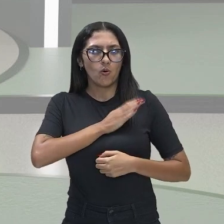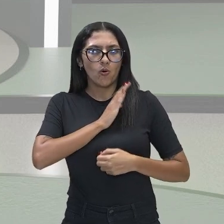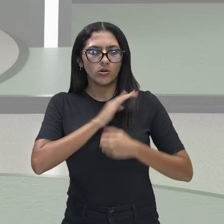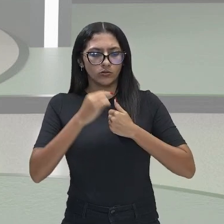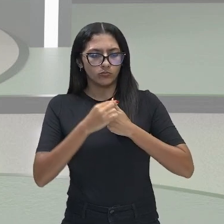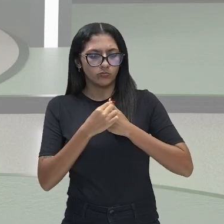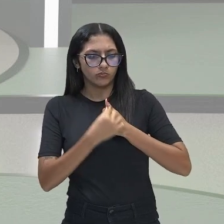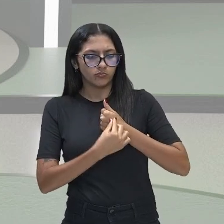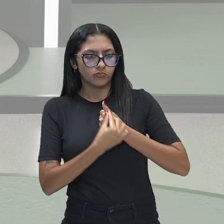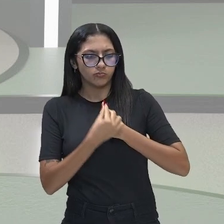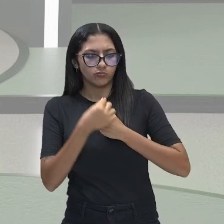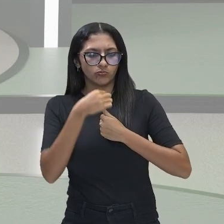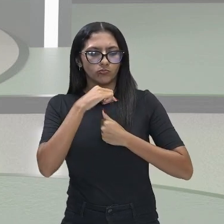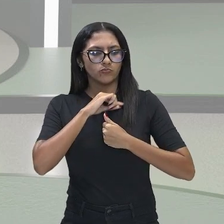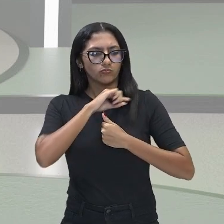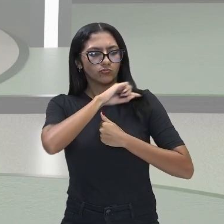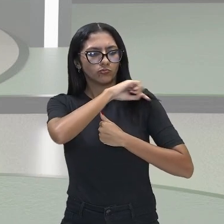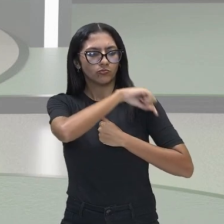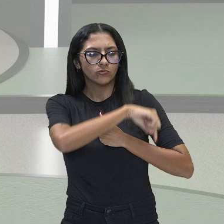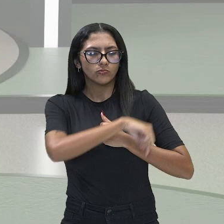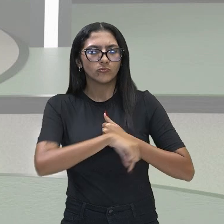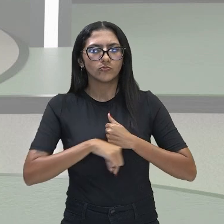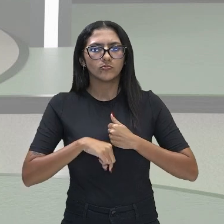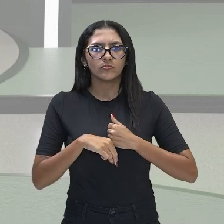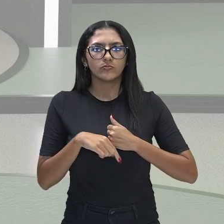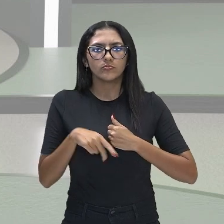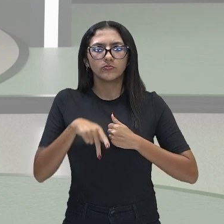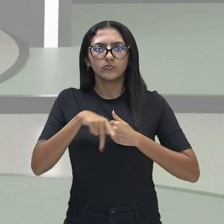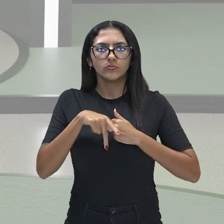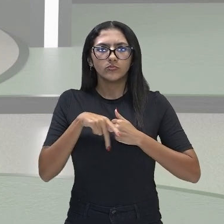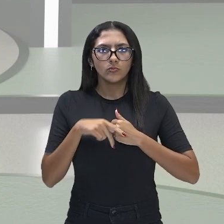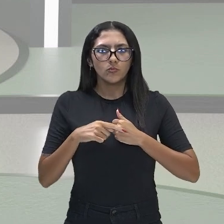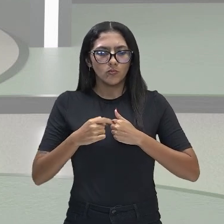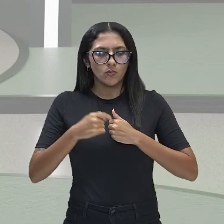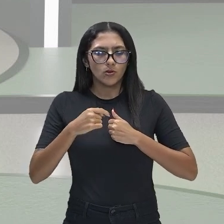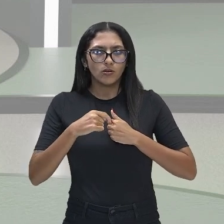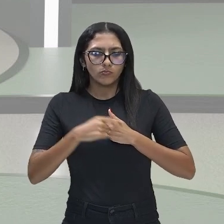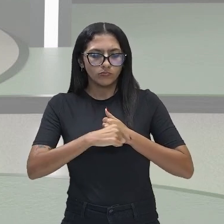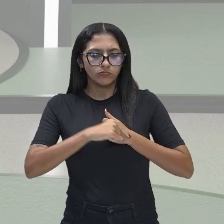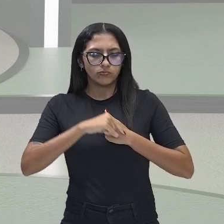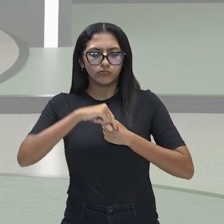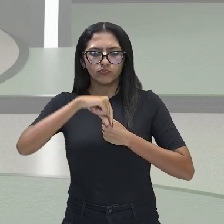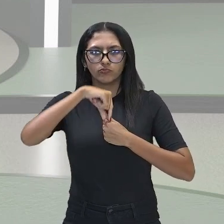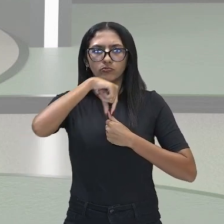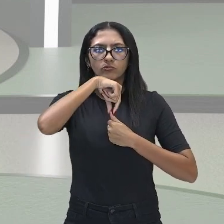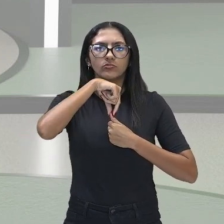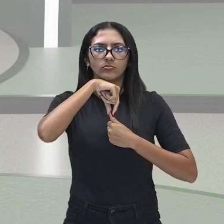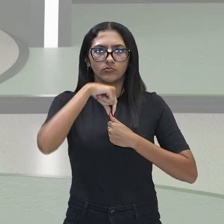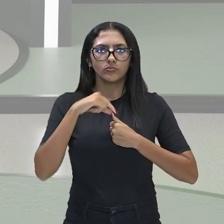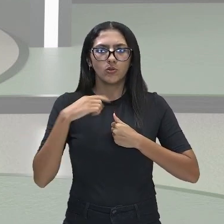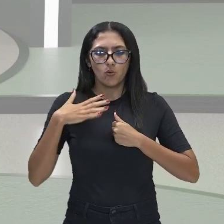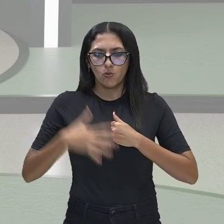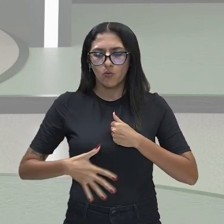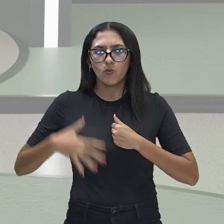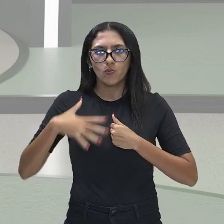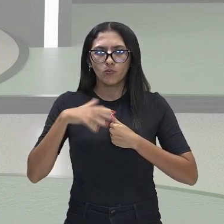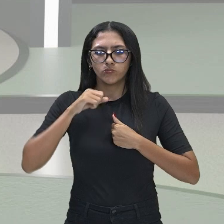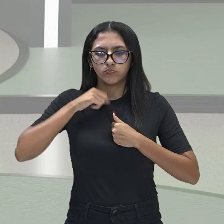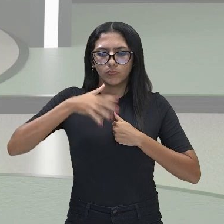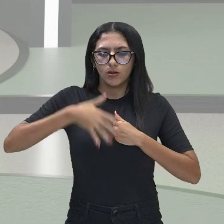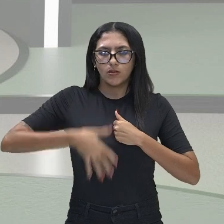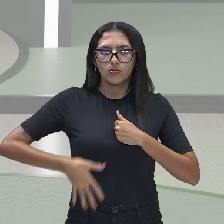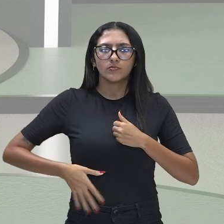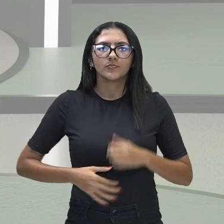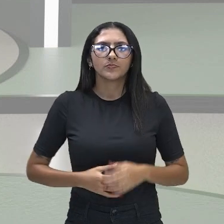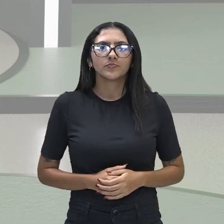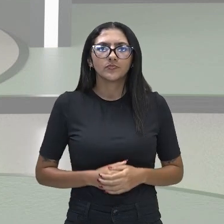e aí sim vai sair do nosso coração e aí sim percorrer todo o nosso corpo. Por